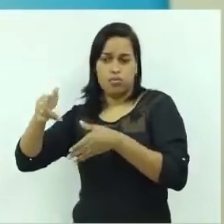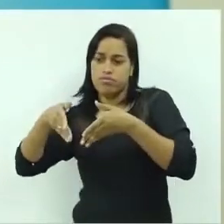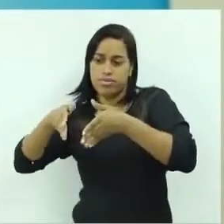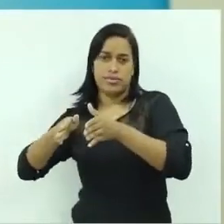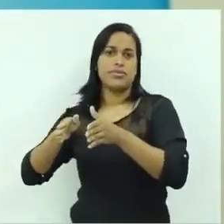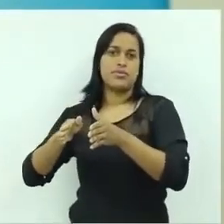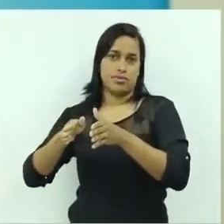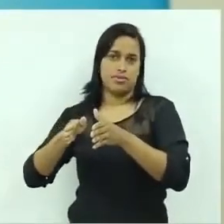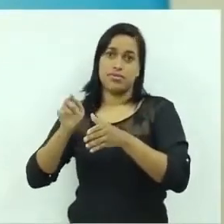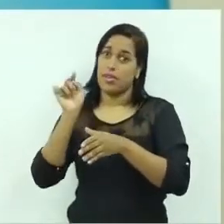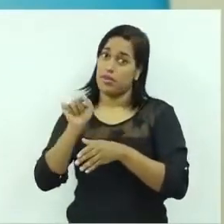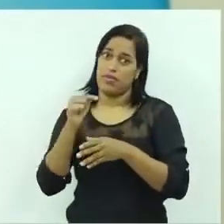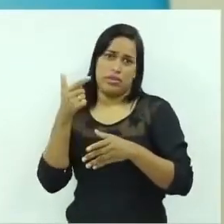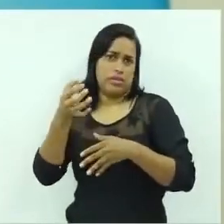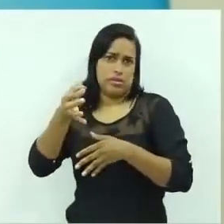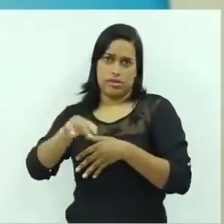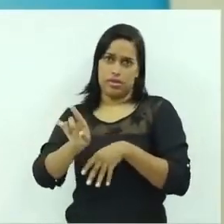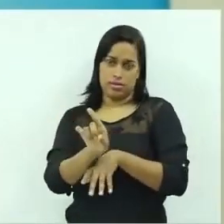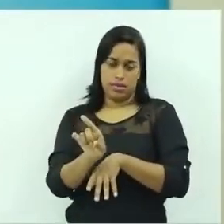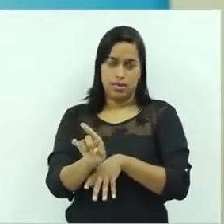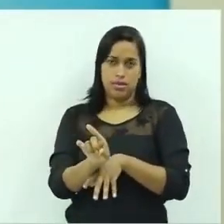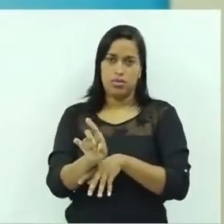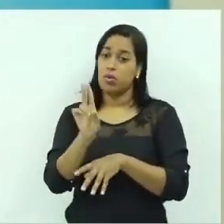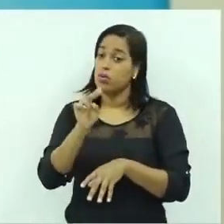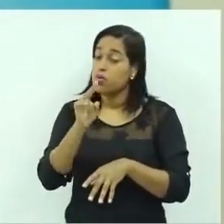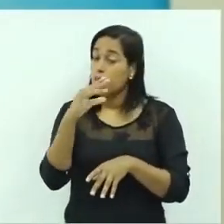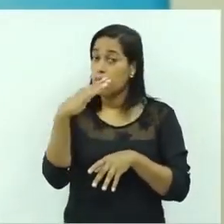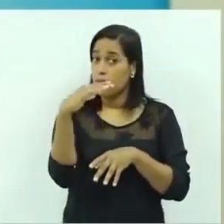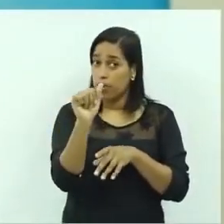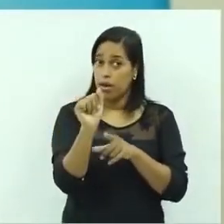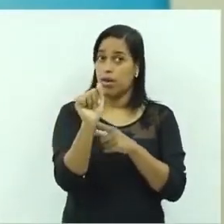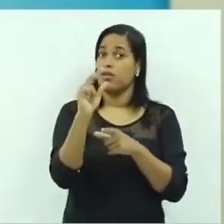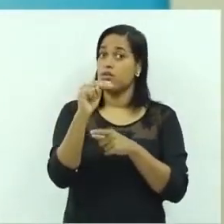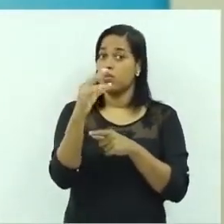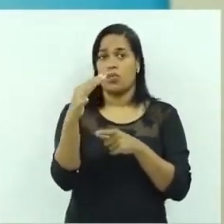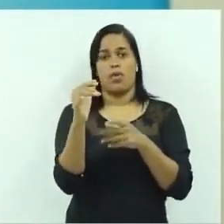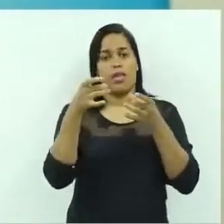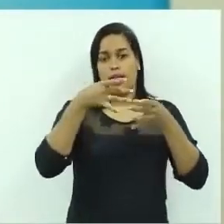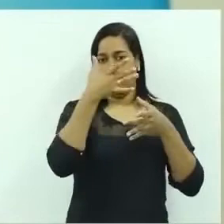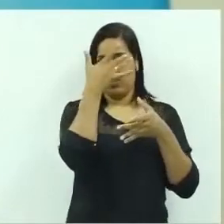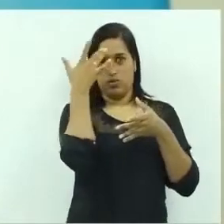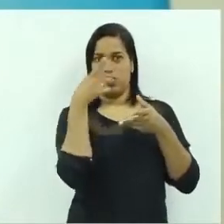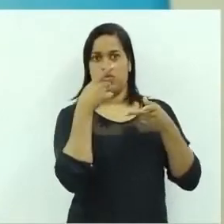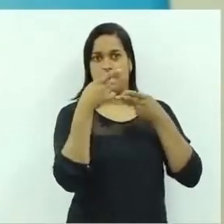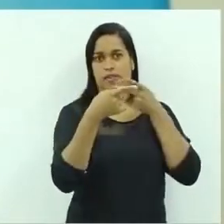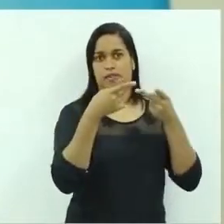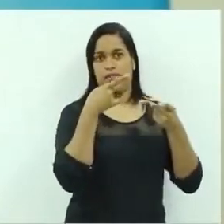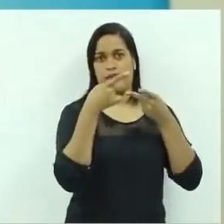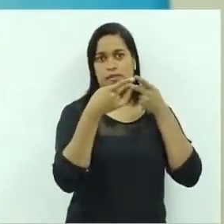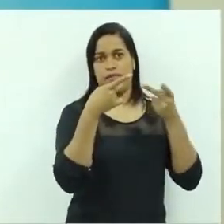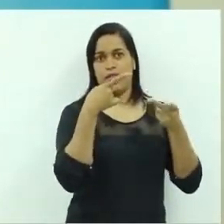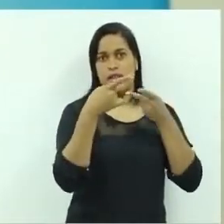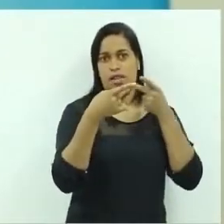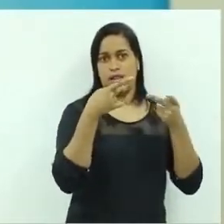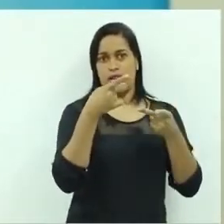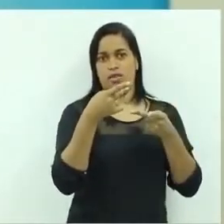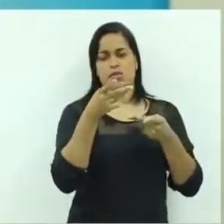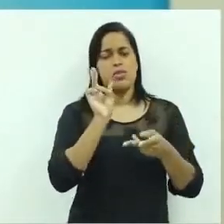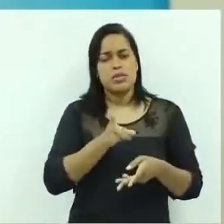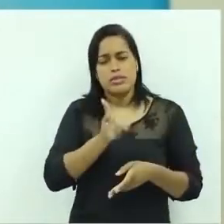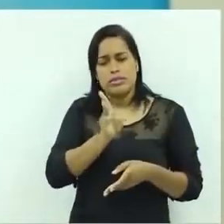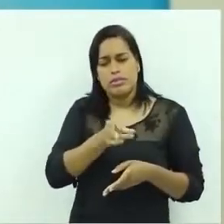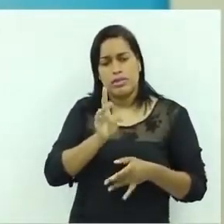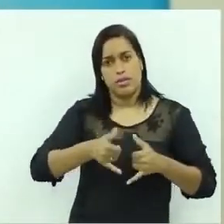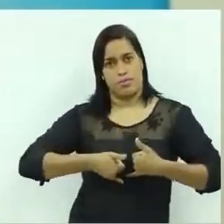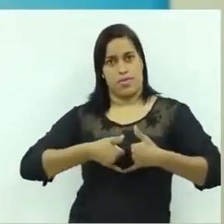e aquilo não vai dar certo. Nunca, nunca, nunca deixe que ninguém tire a sua